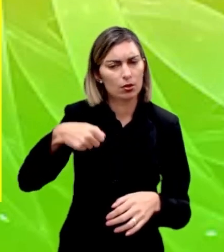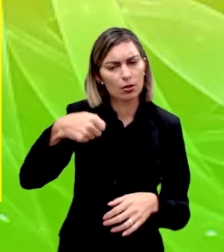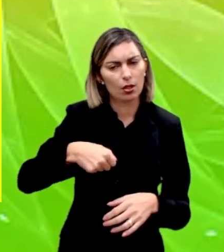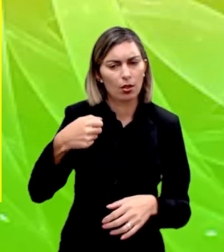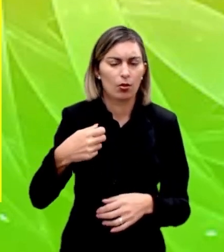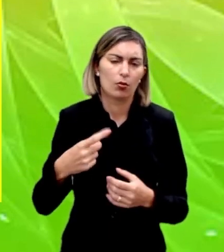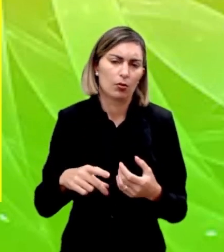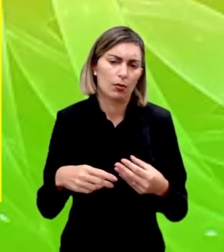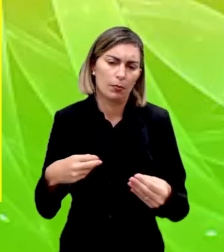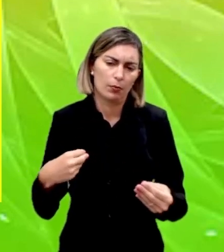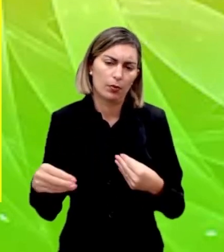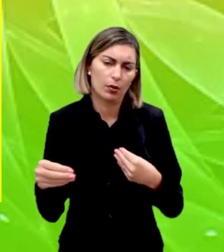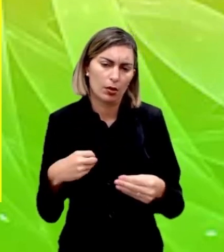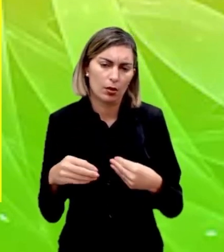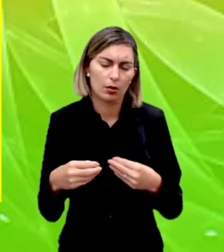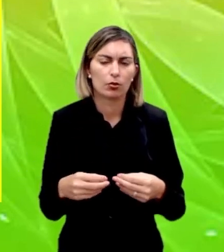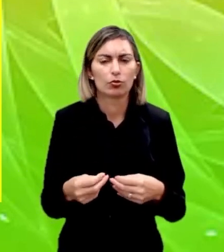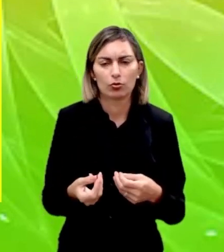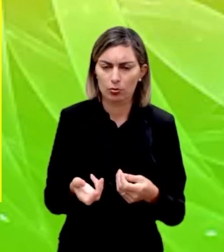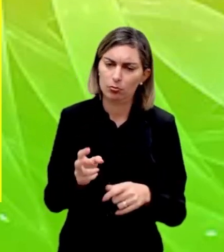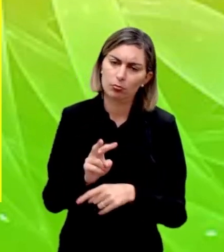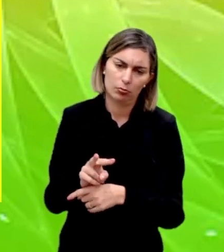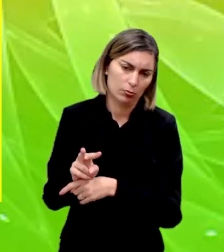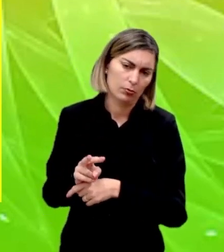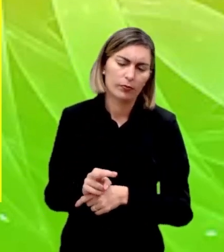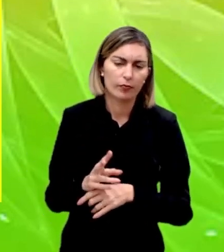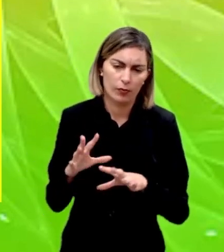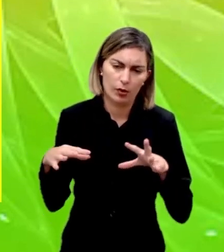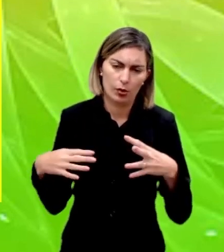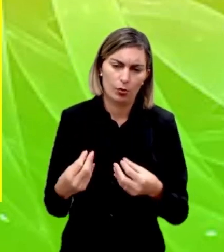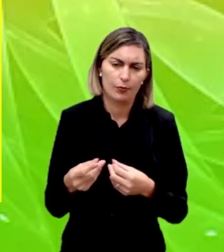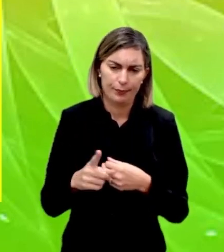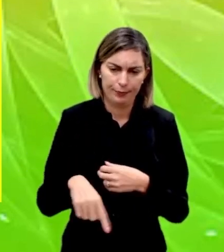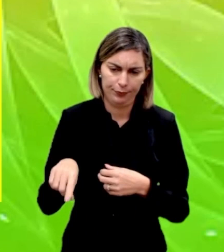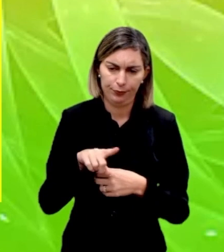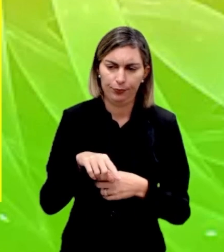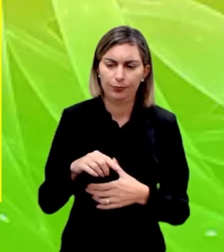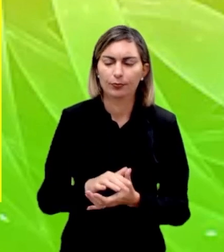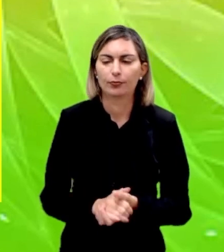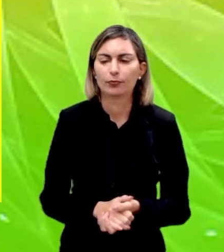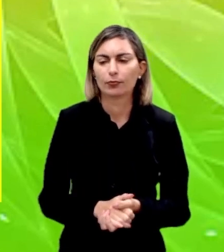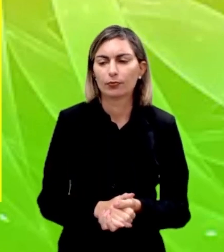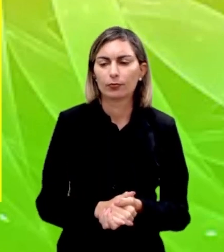de plástico, que é conveniente para todos nós, né?